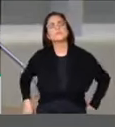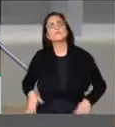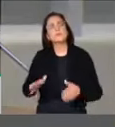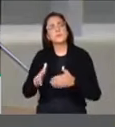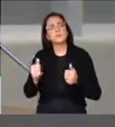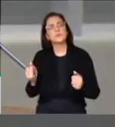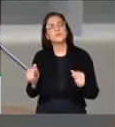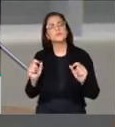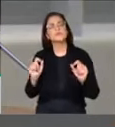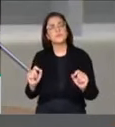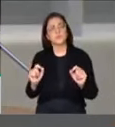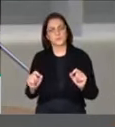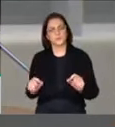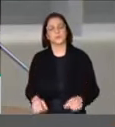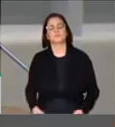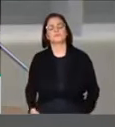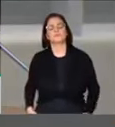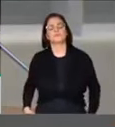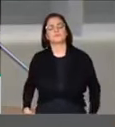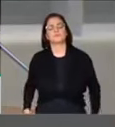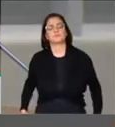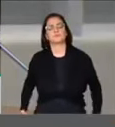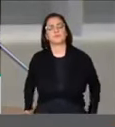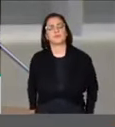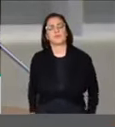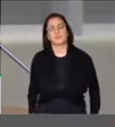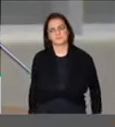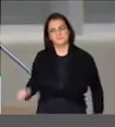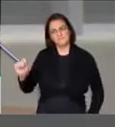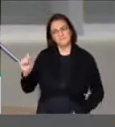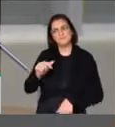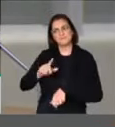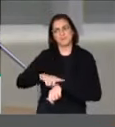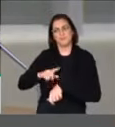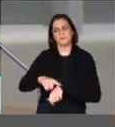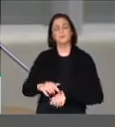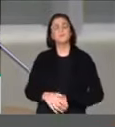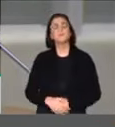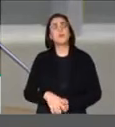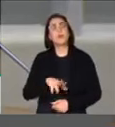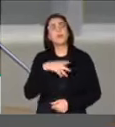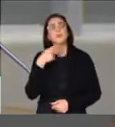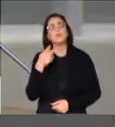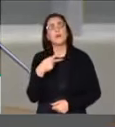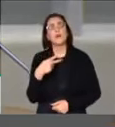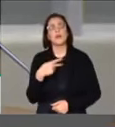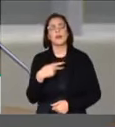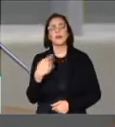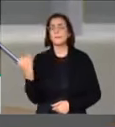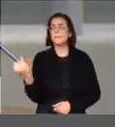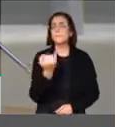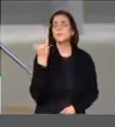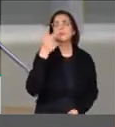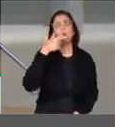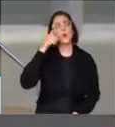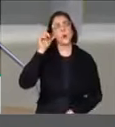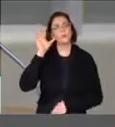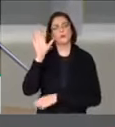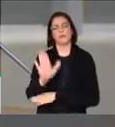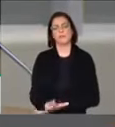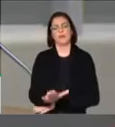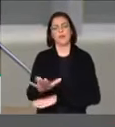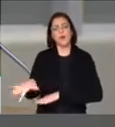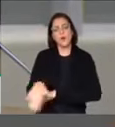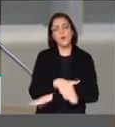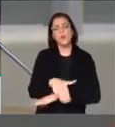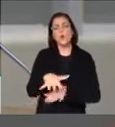falar da importância das ruas lotadas de São Paulo na tarde de ontem.